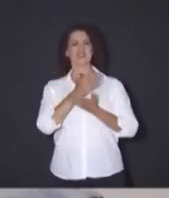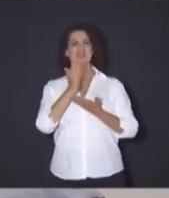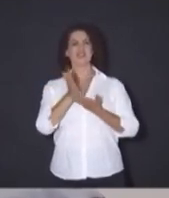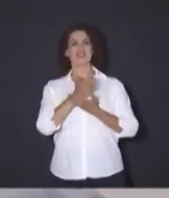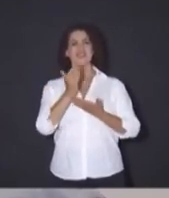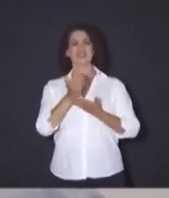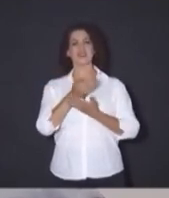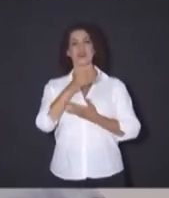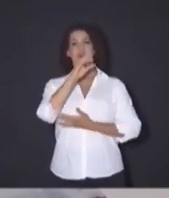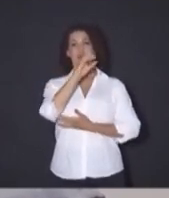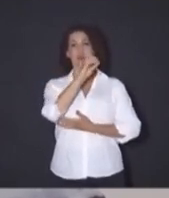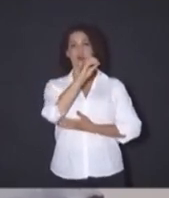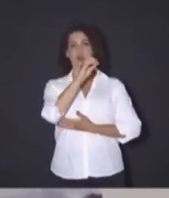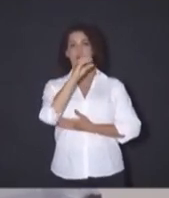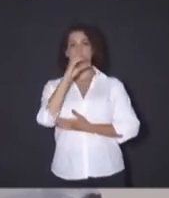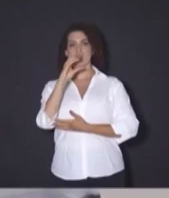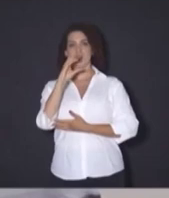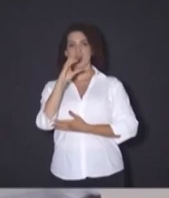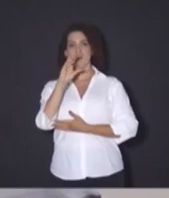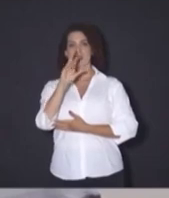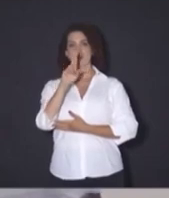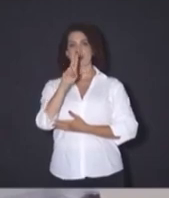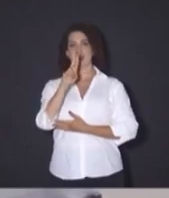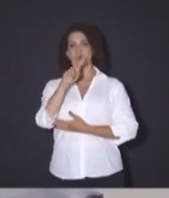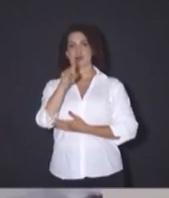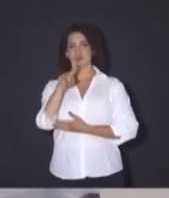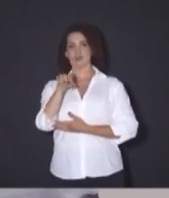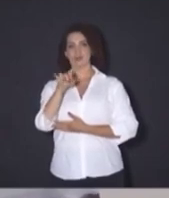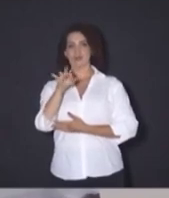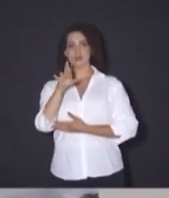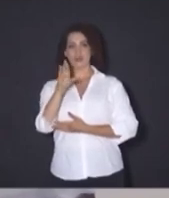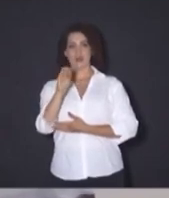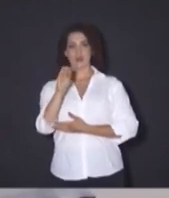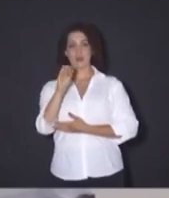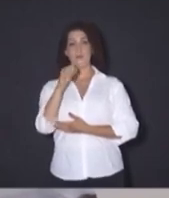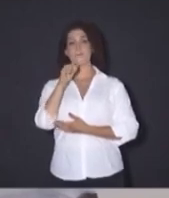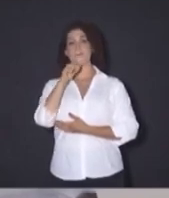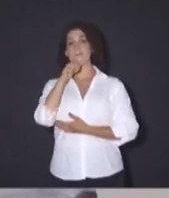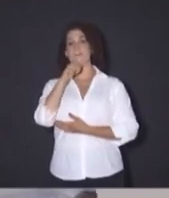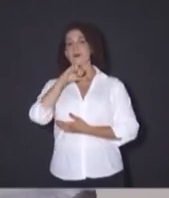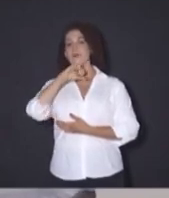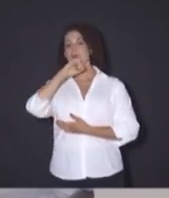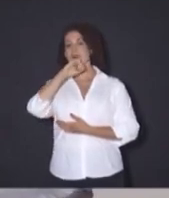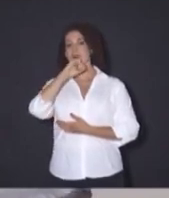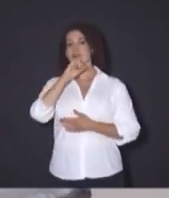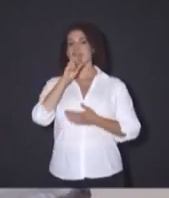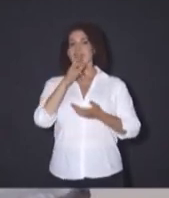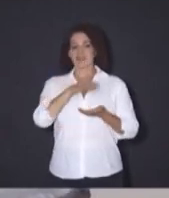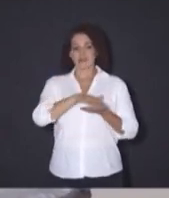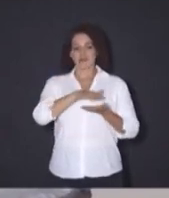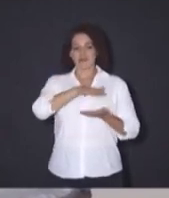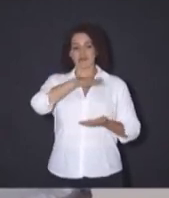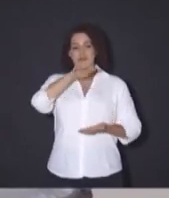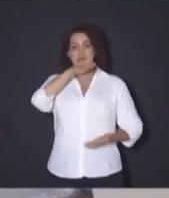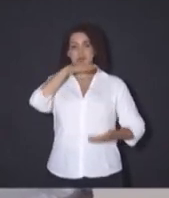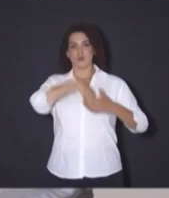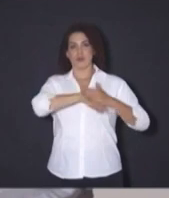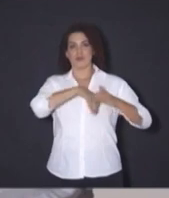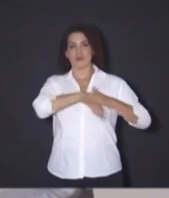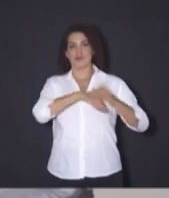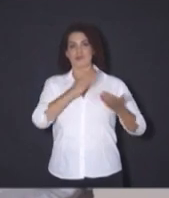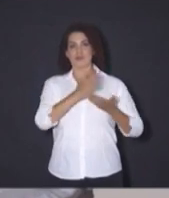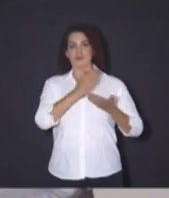O Cruzeiro. E minha mãe colecionava essa revista. E